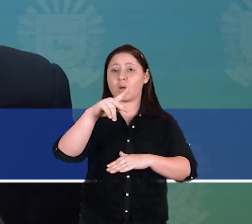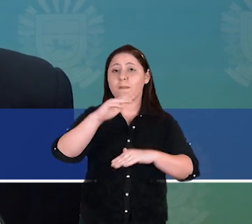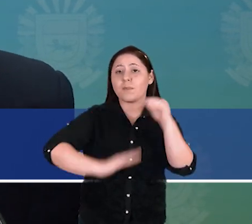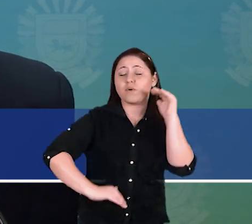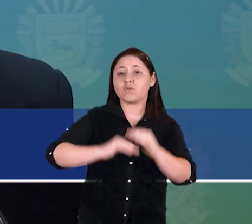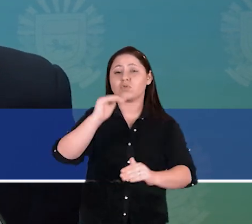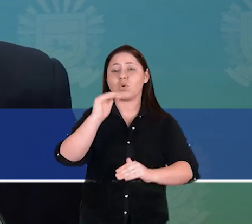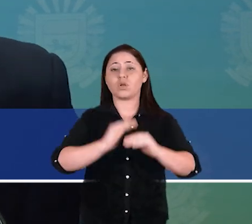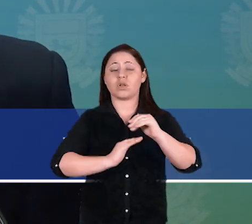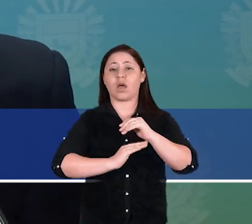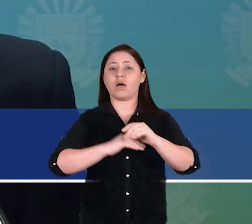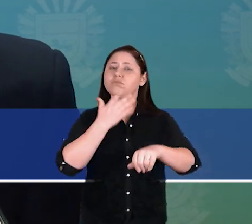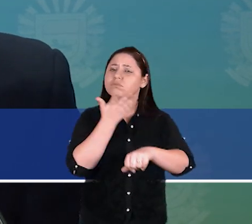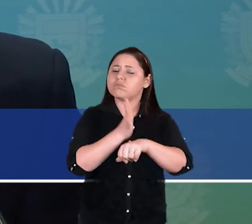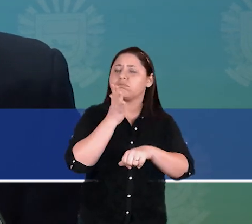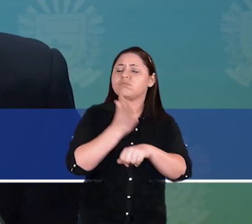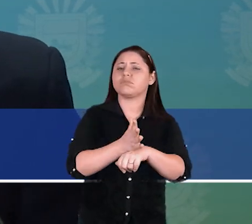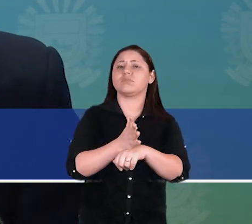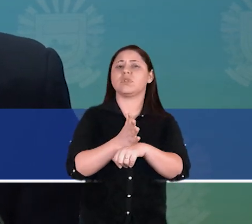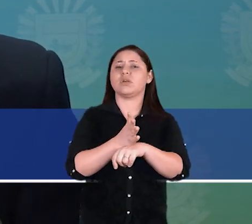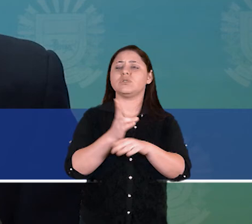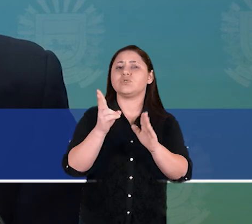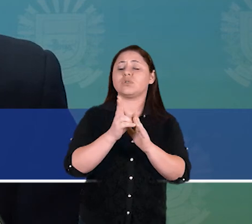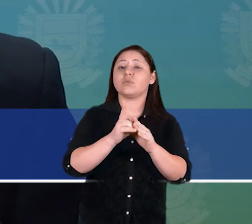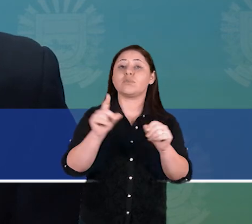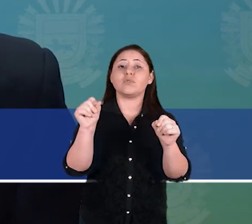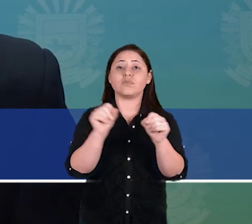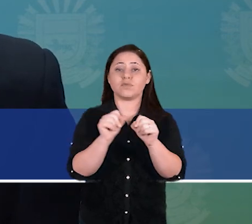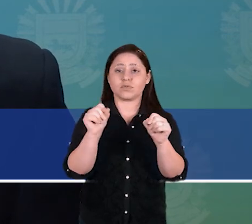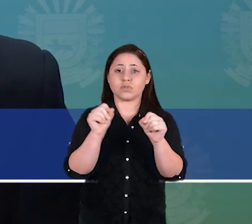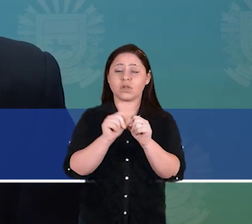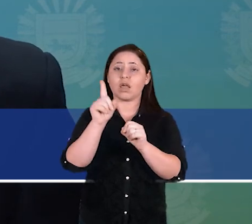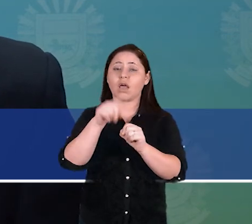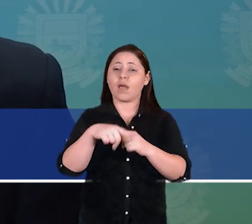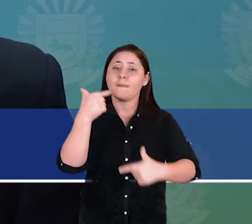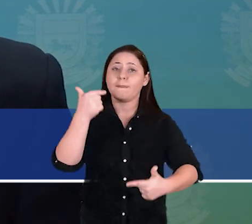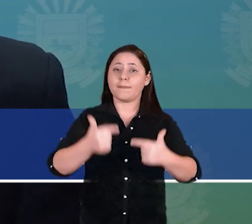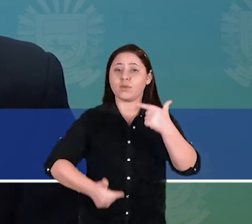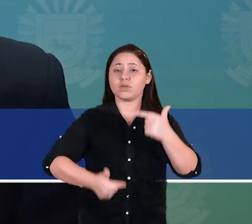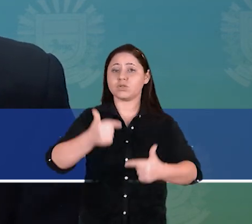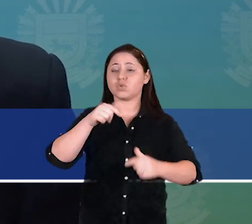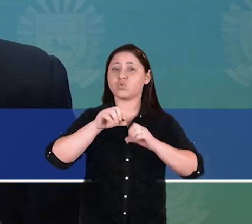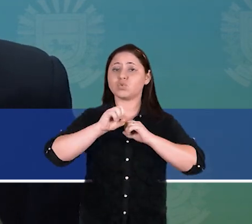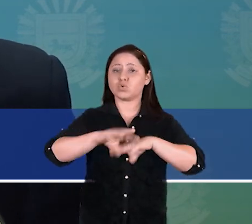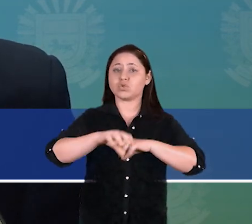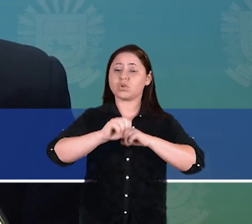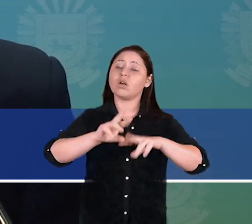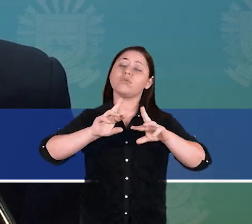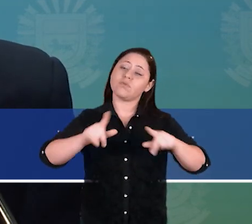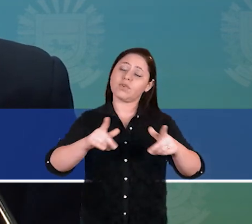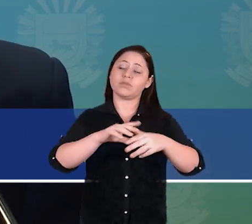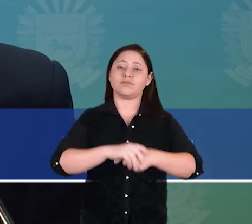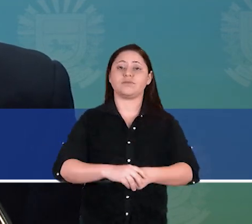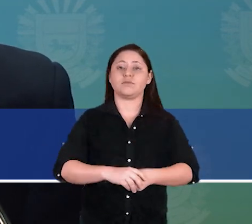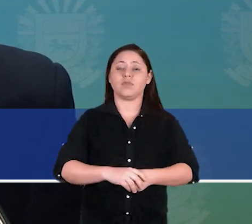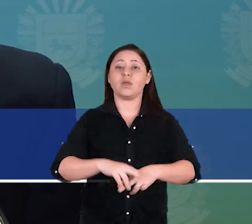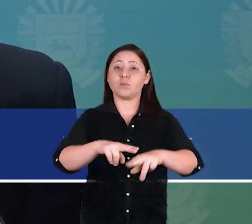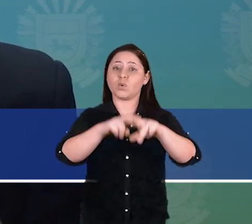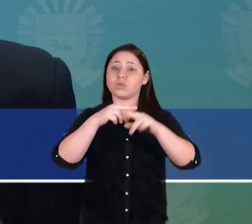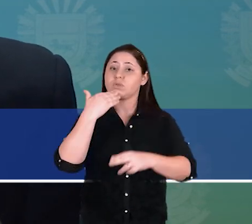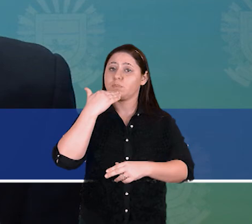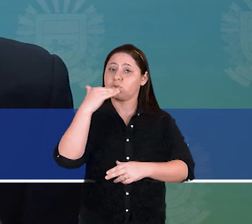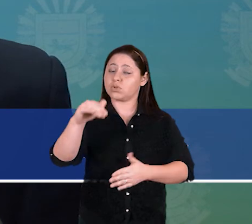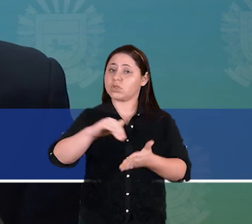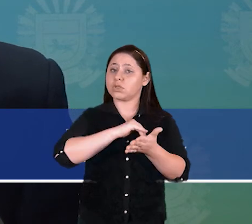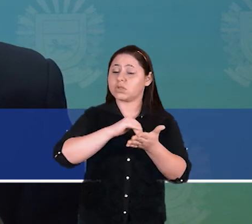professores indígenas, né, habilitados, claro, mas para fazer essa política de uma educação